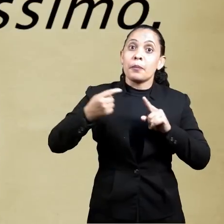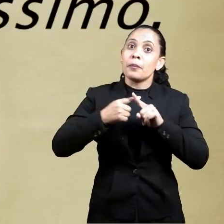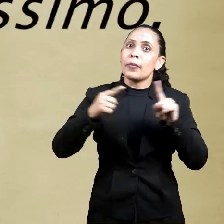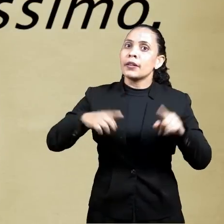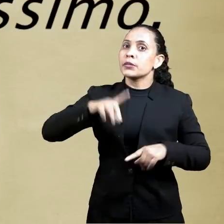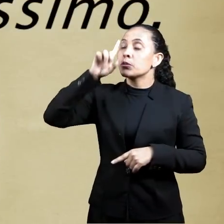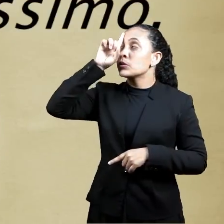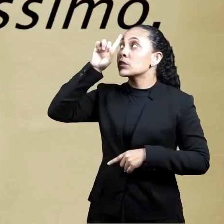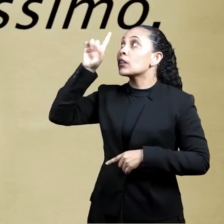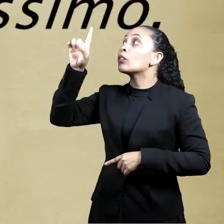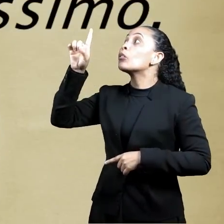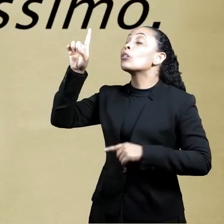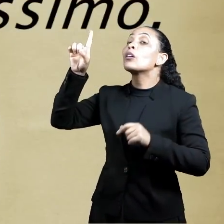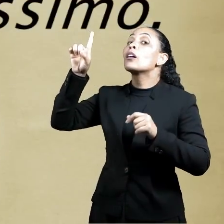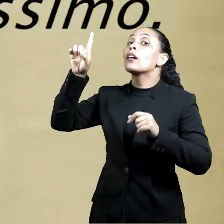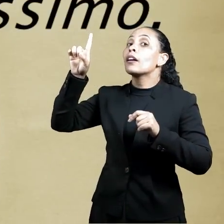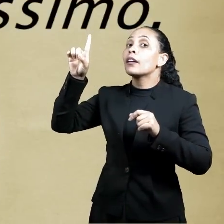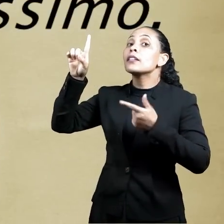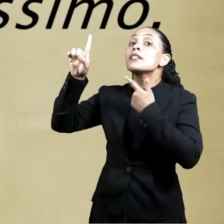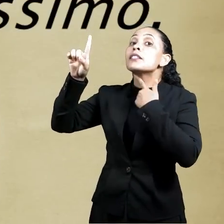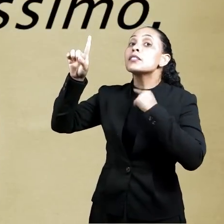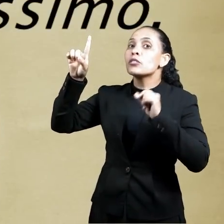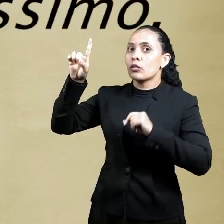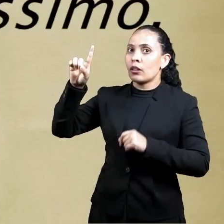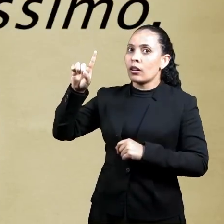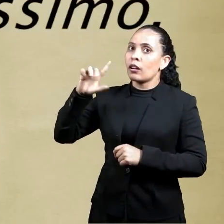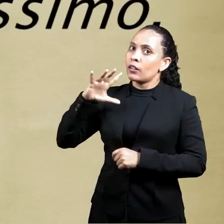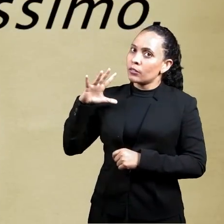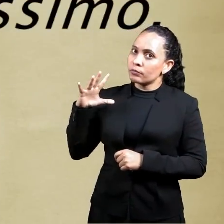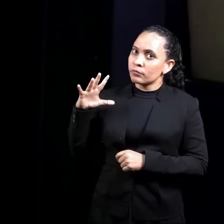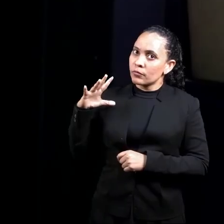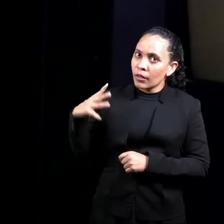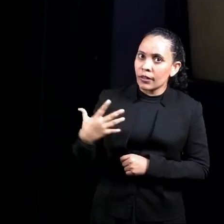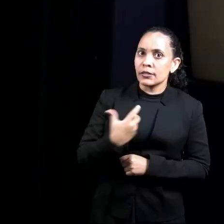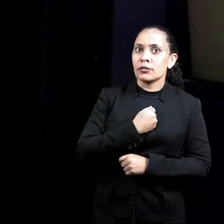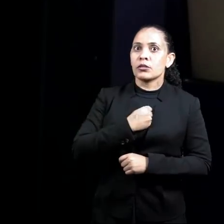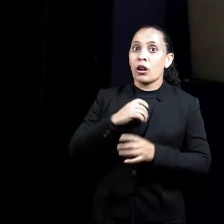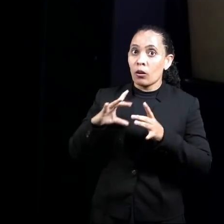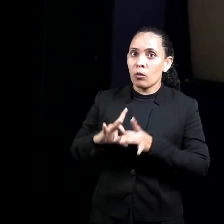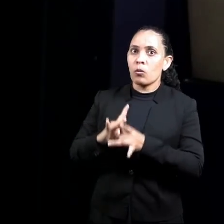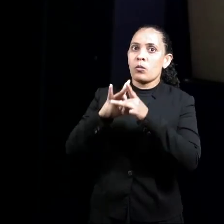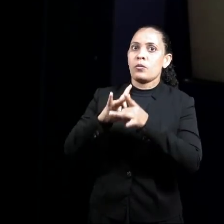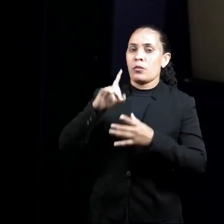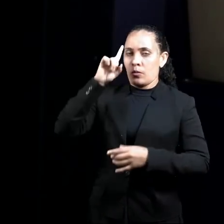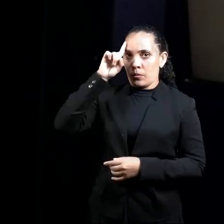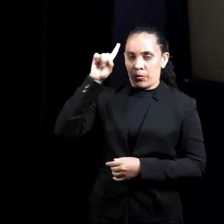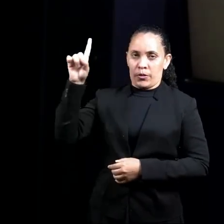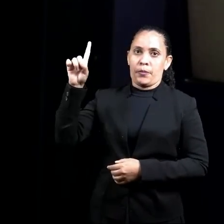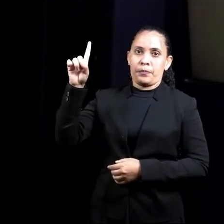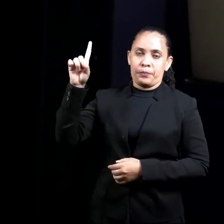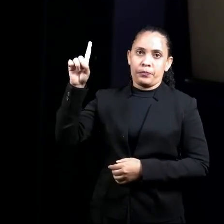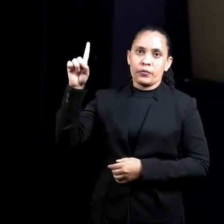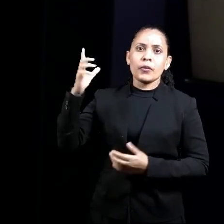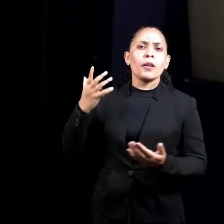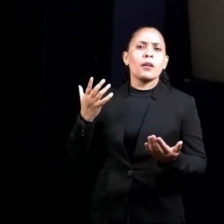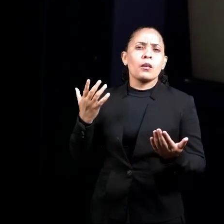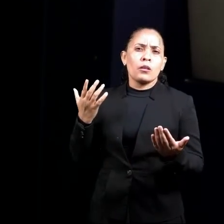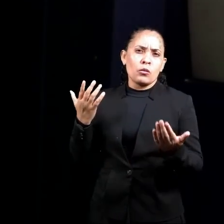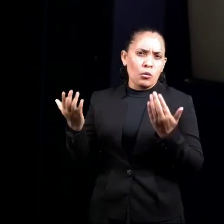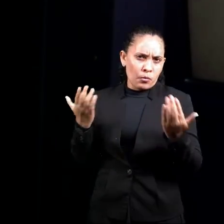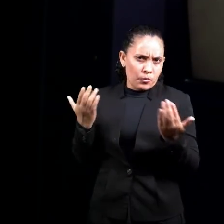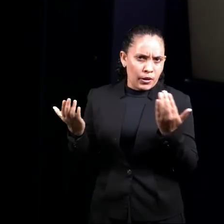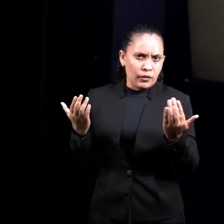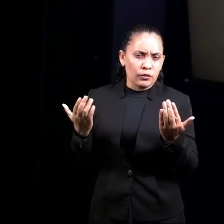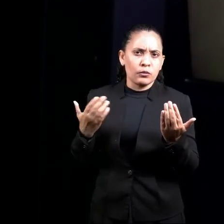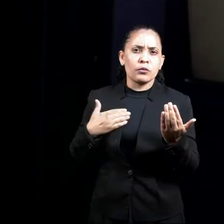uma comunhão. O Melquisedeque aí, né, lá em Hebreus fala, né, Melquisedeque é um tipo do Senhor Jesus, né? Então,